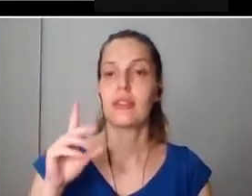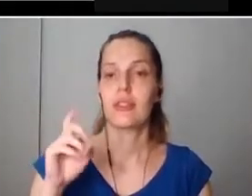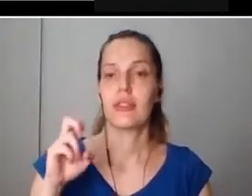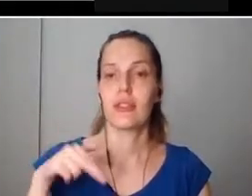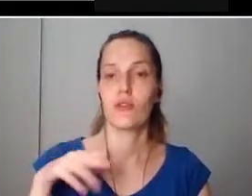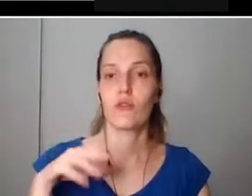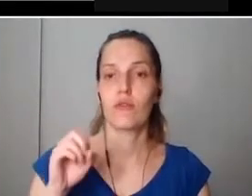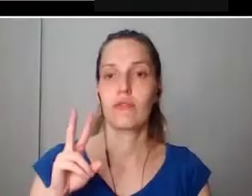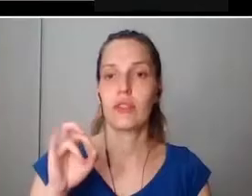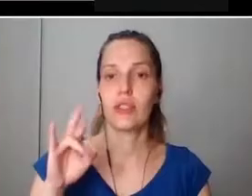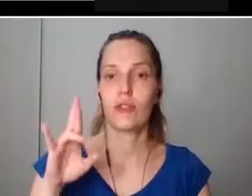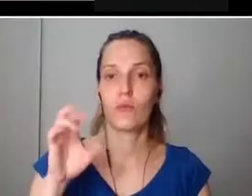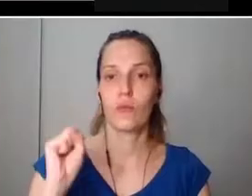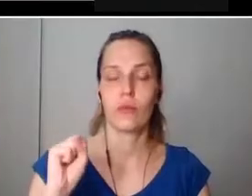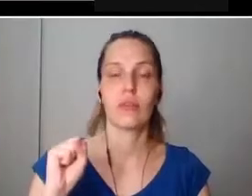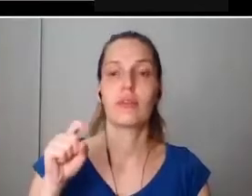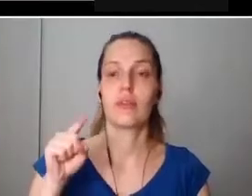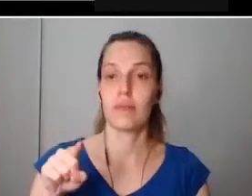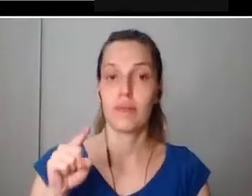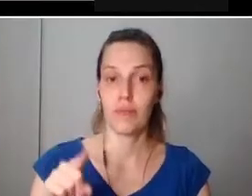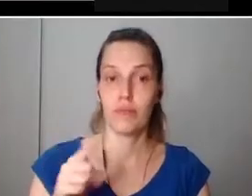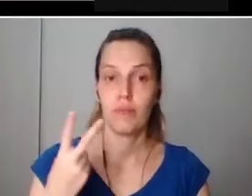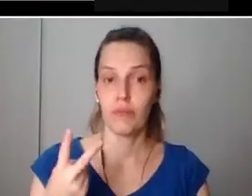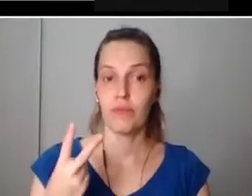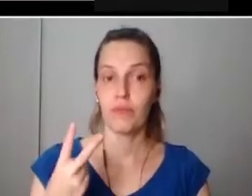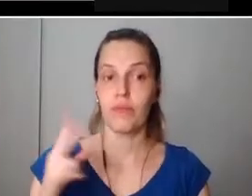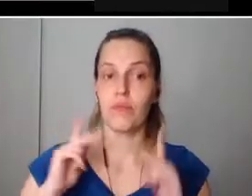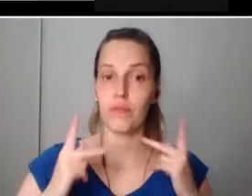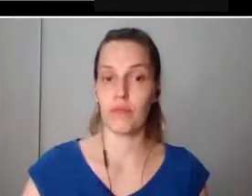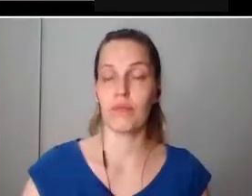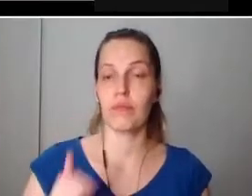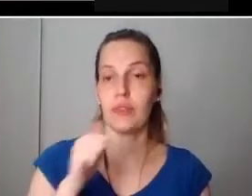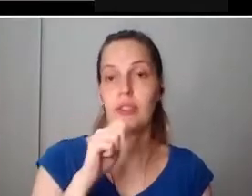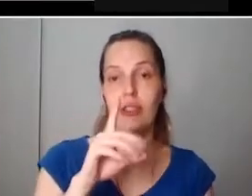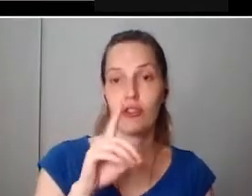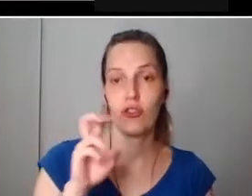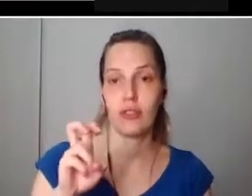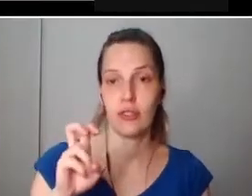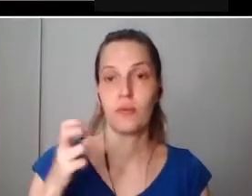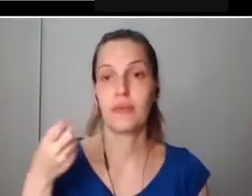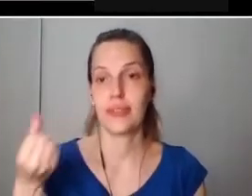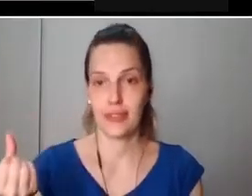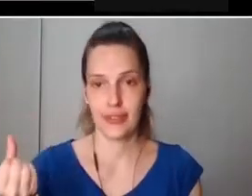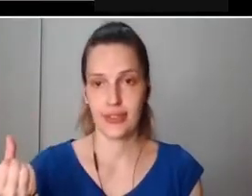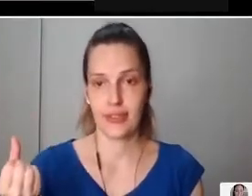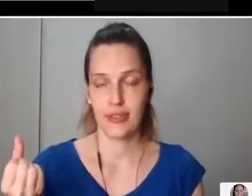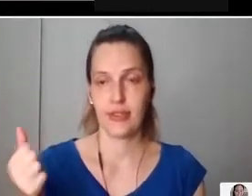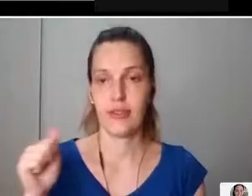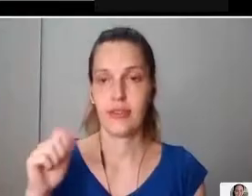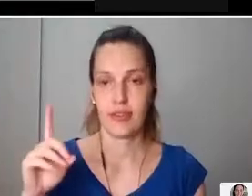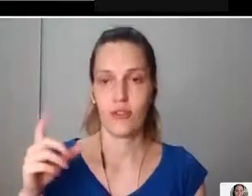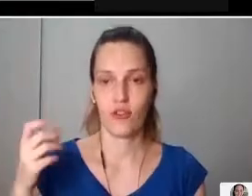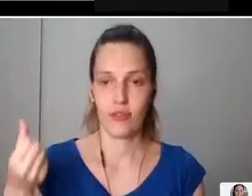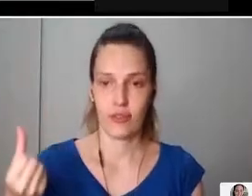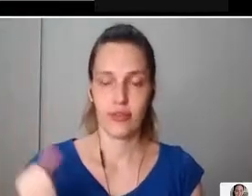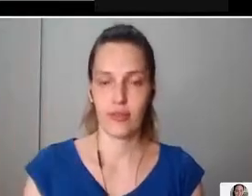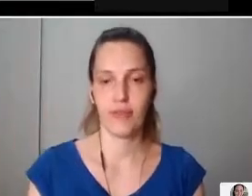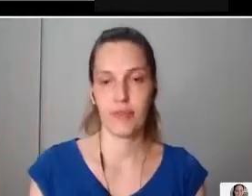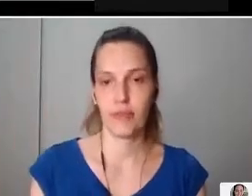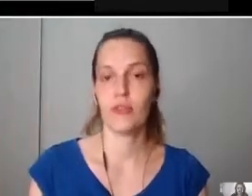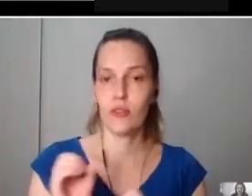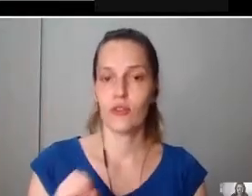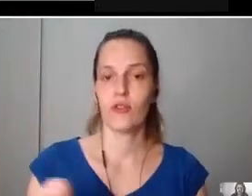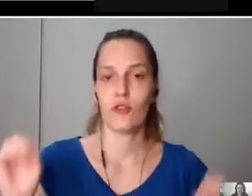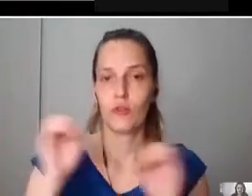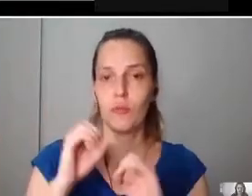usa esses 2 adenovírus humanos, que é o AD5 e o AD26. O AD5 é um excelente produtor de proteína,